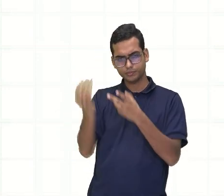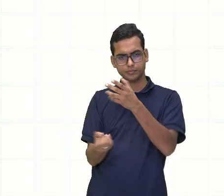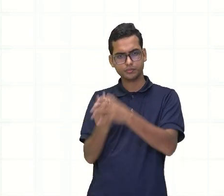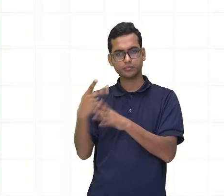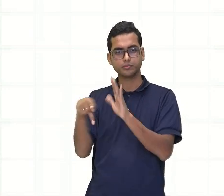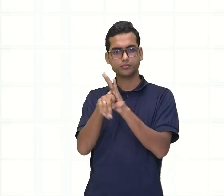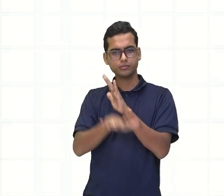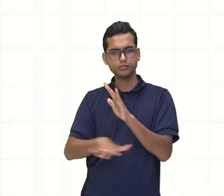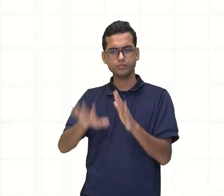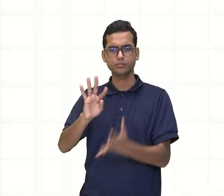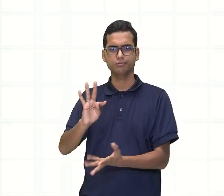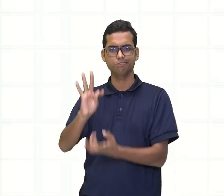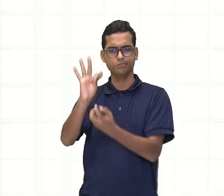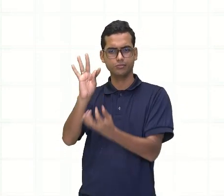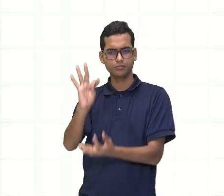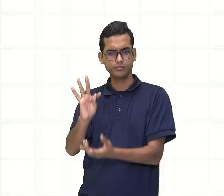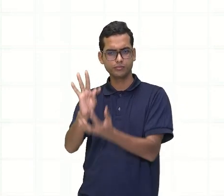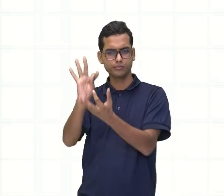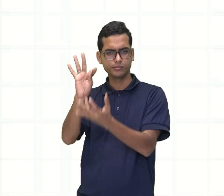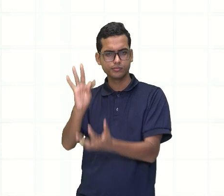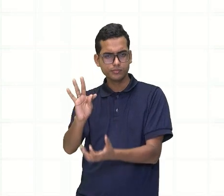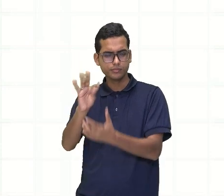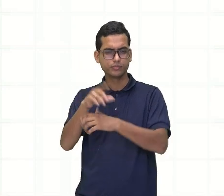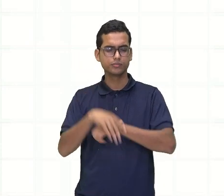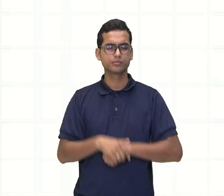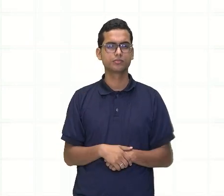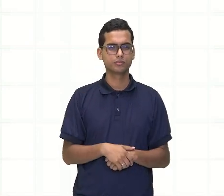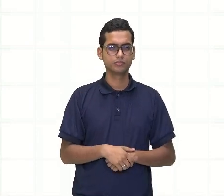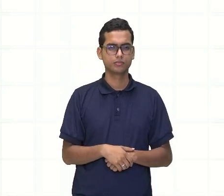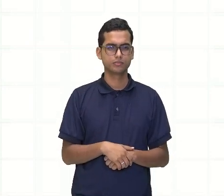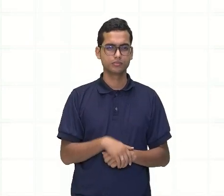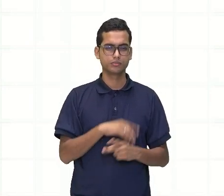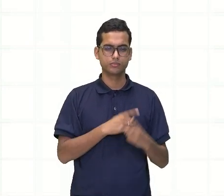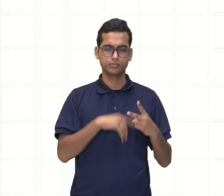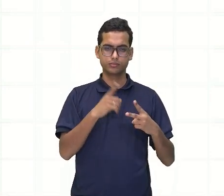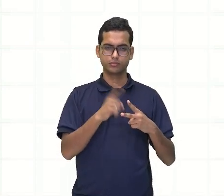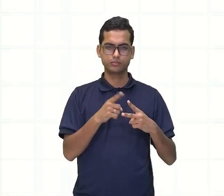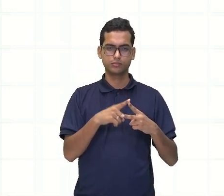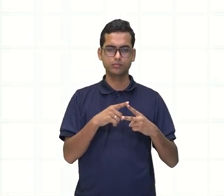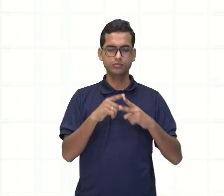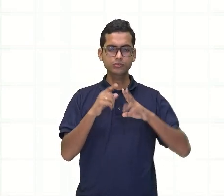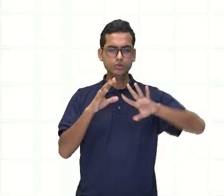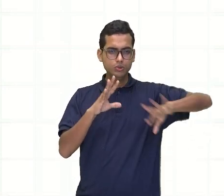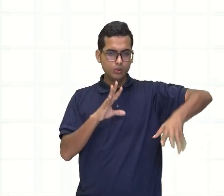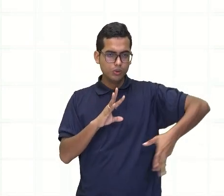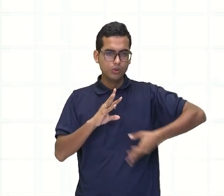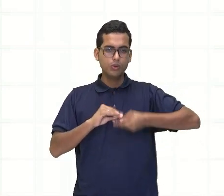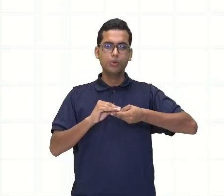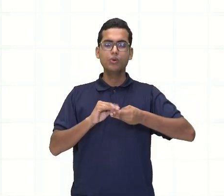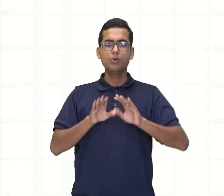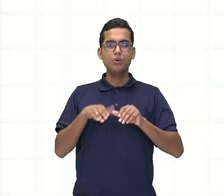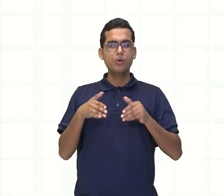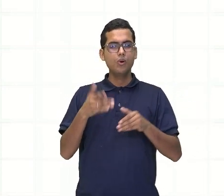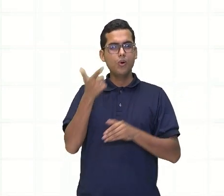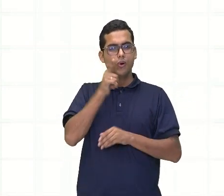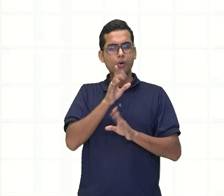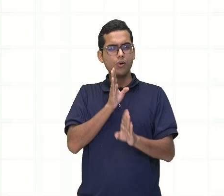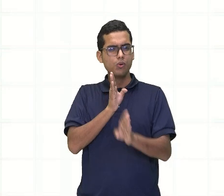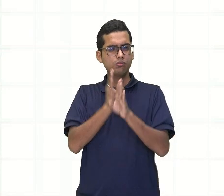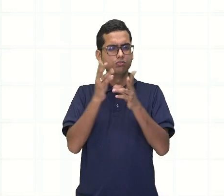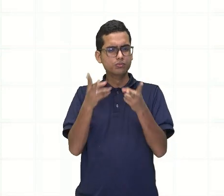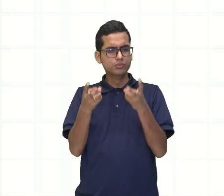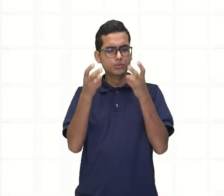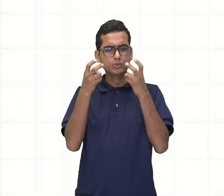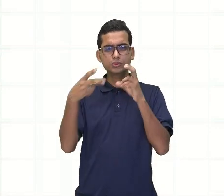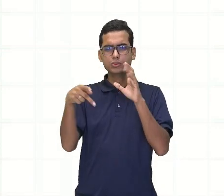certo? O Benjamin Thompson, ele deu uma grande contribuição quando ele identificou que